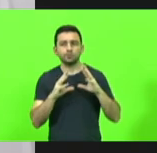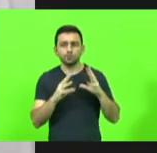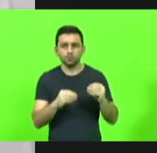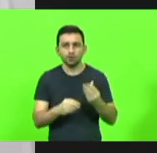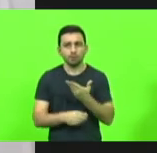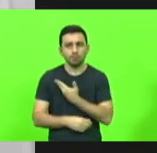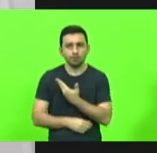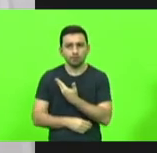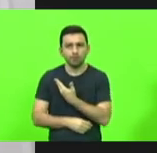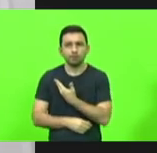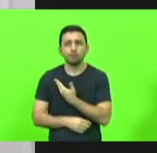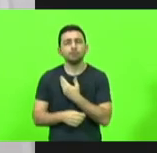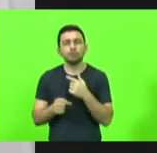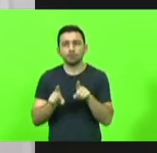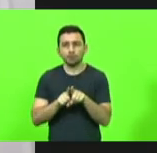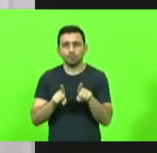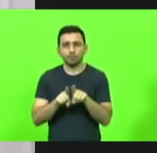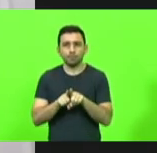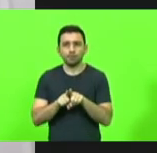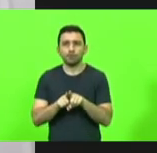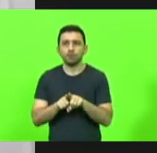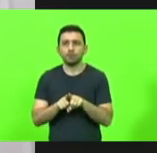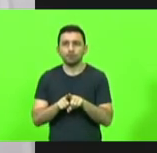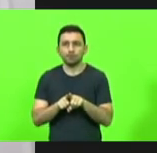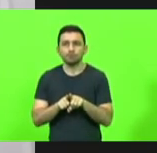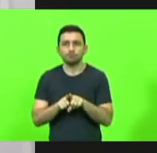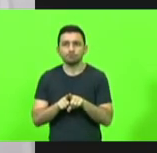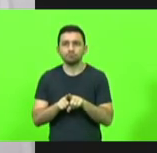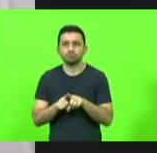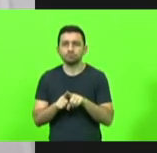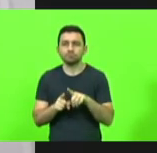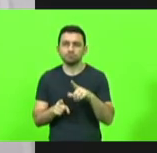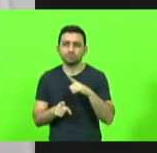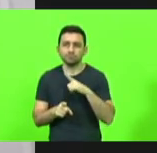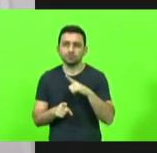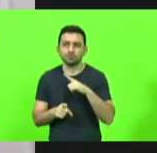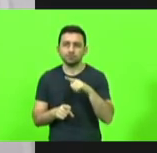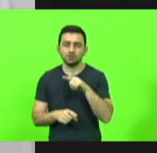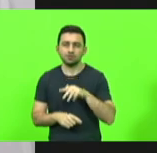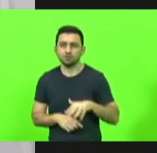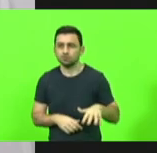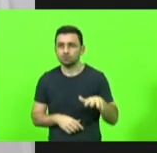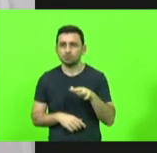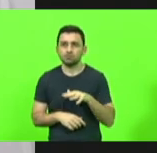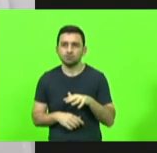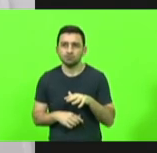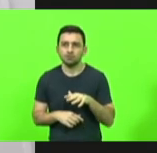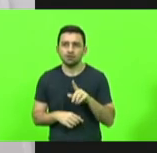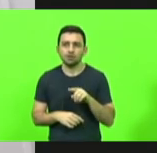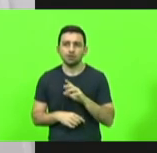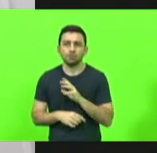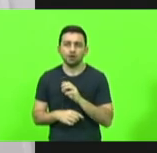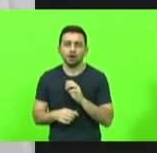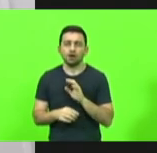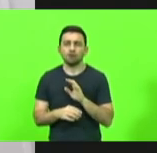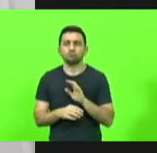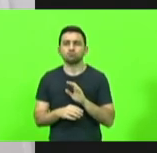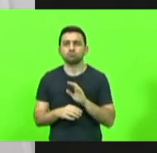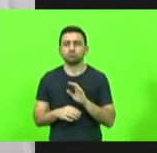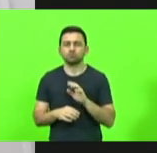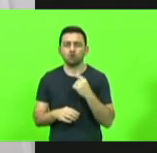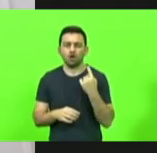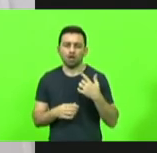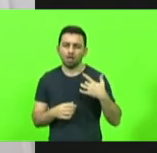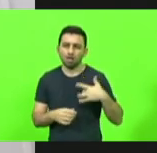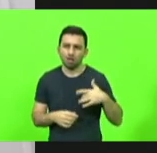colegas provavelmente têm o mesmo sentimento. Mas não existe fono por amor. Nós não fazemos caridade com